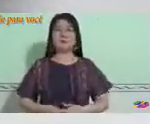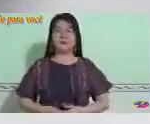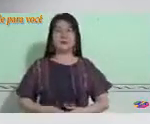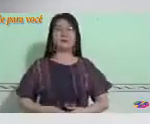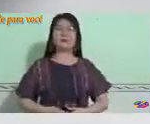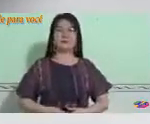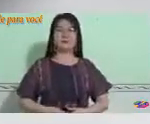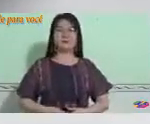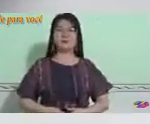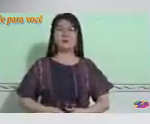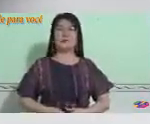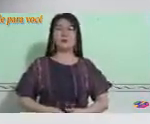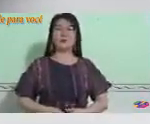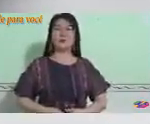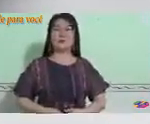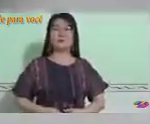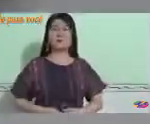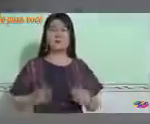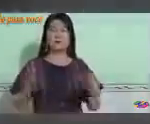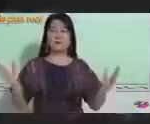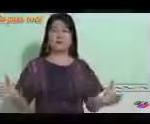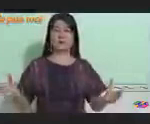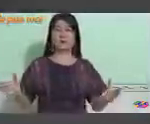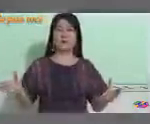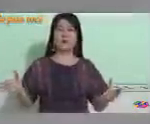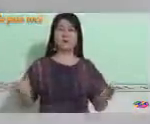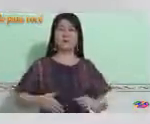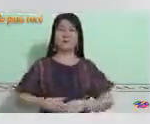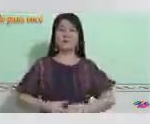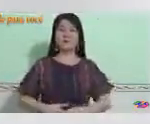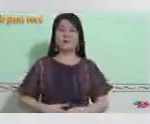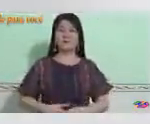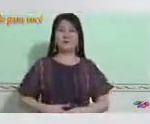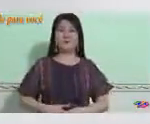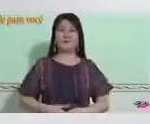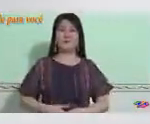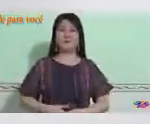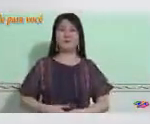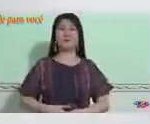com orientação do dermatologista, pois os produtos podem provocar efeitos